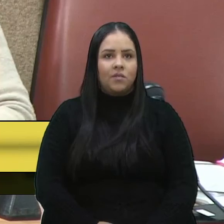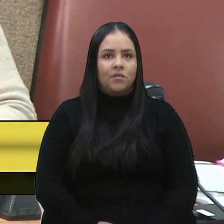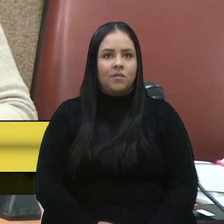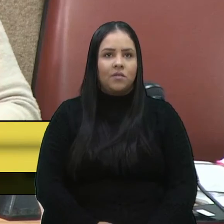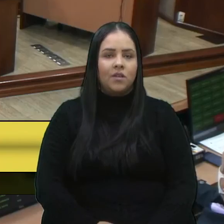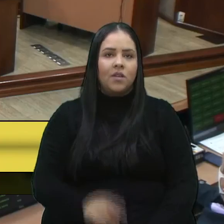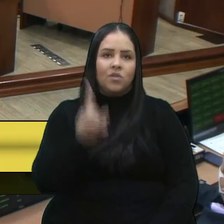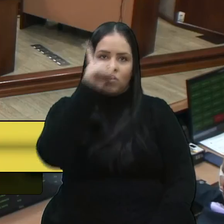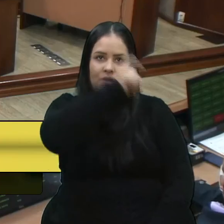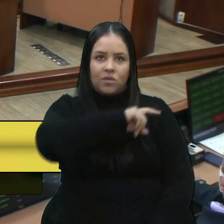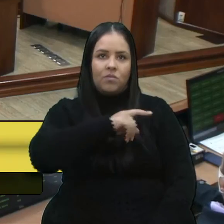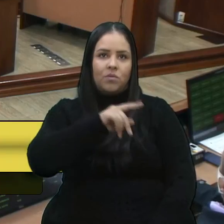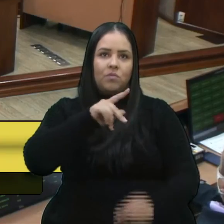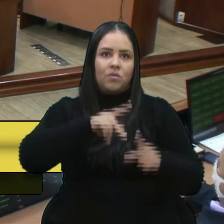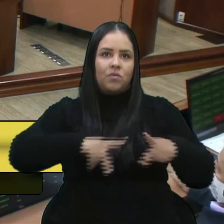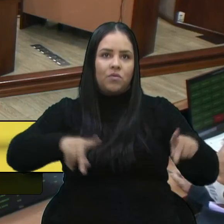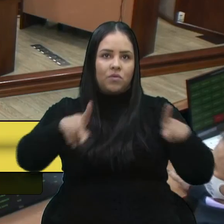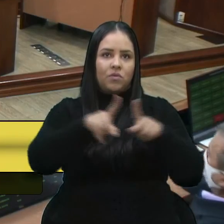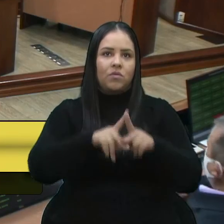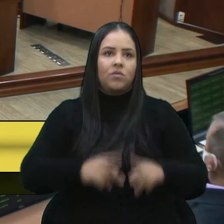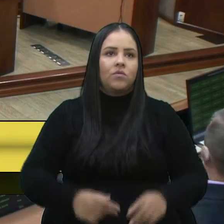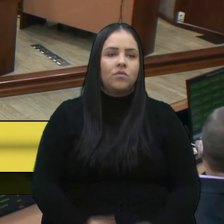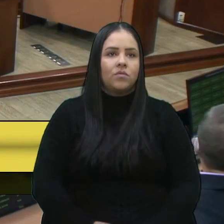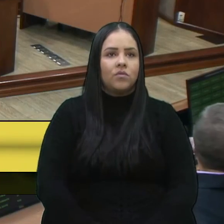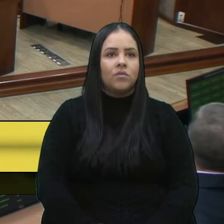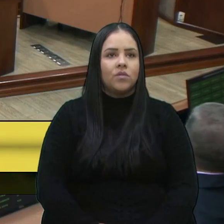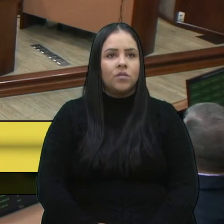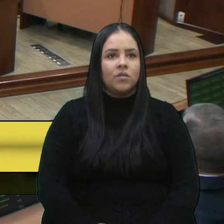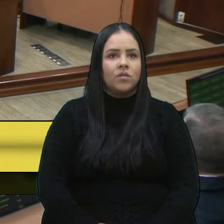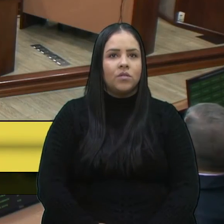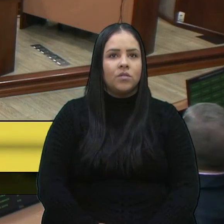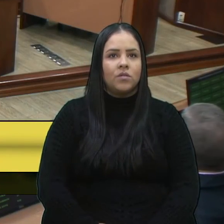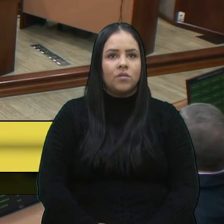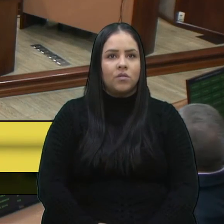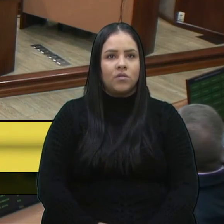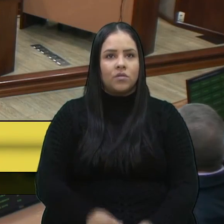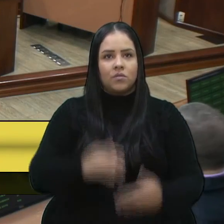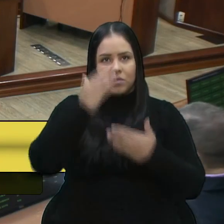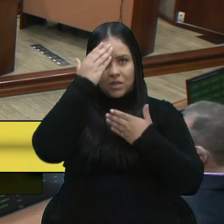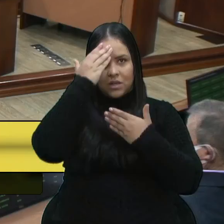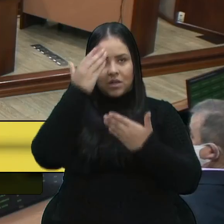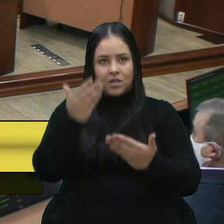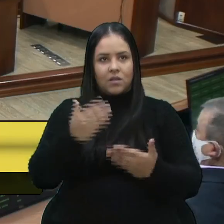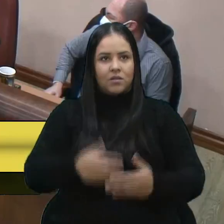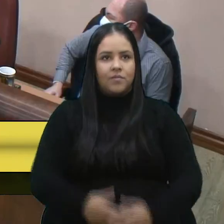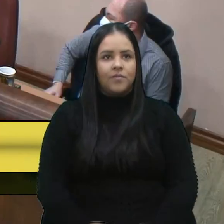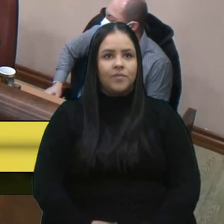população. Obrigada. Obrigada. Concluindo. Em declaração